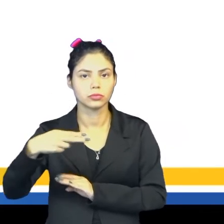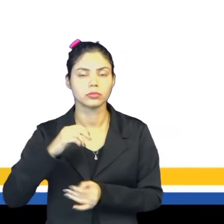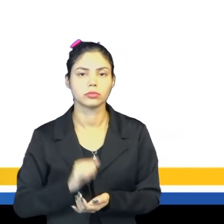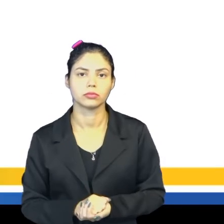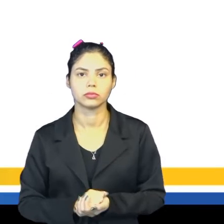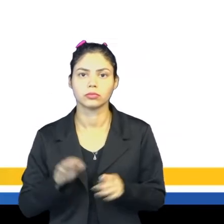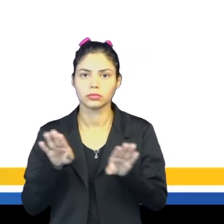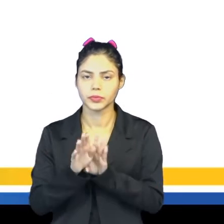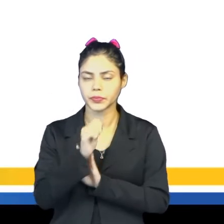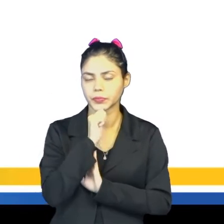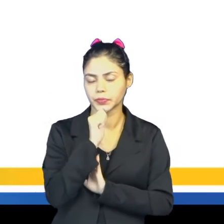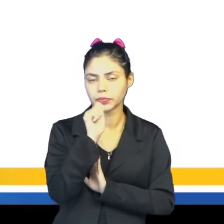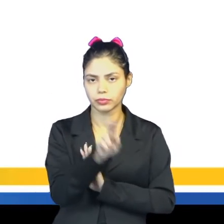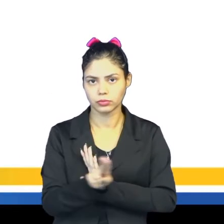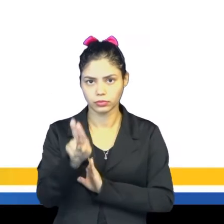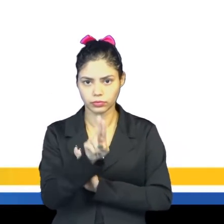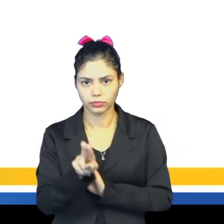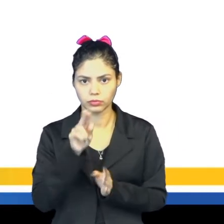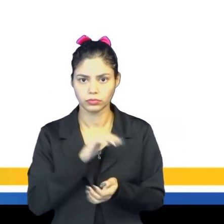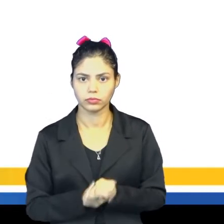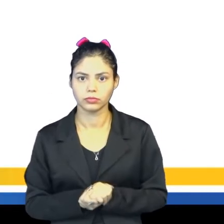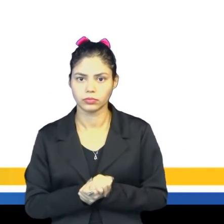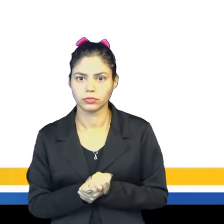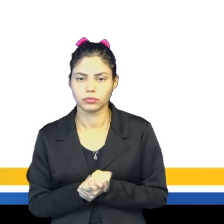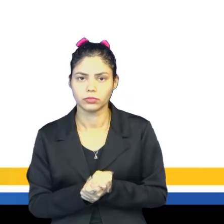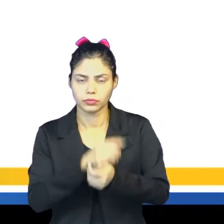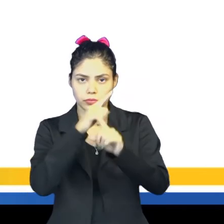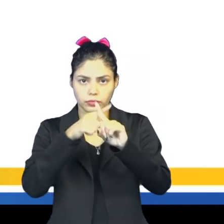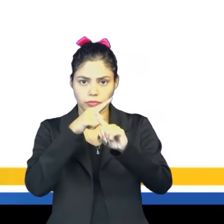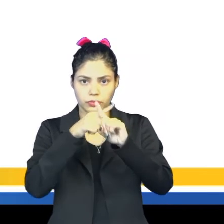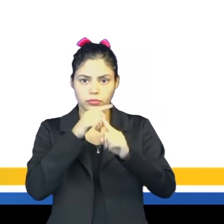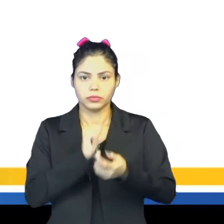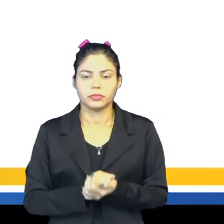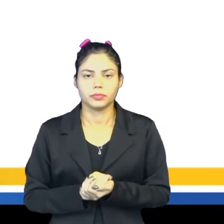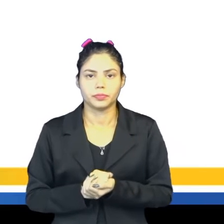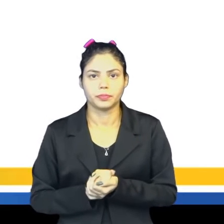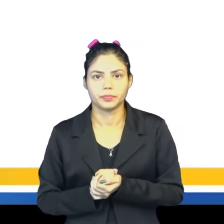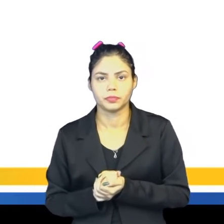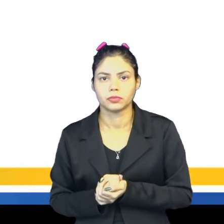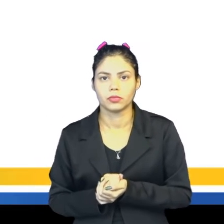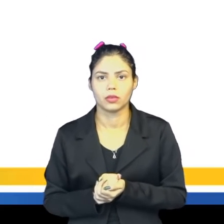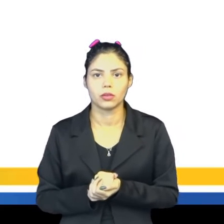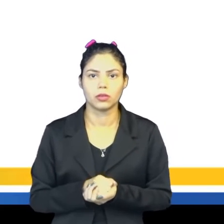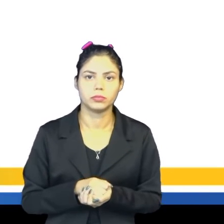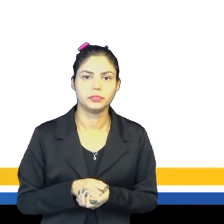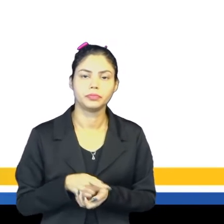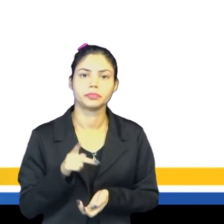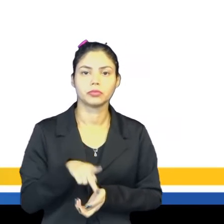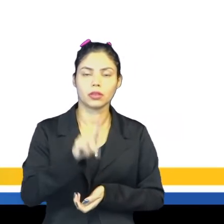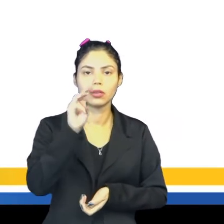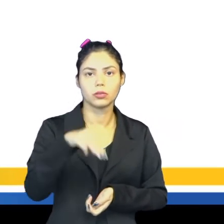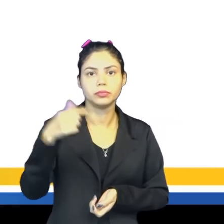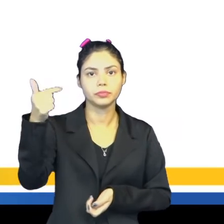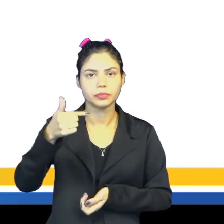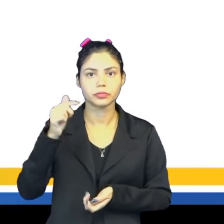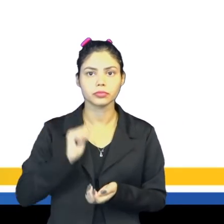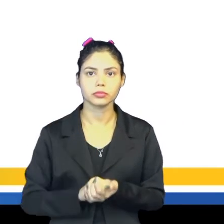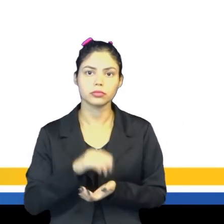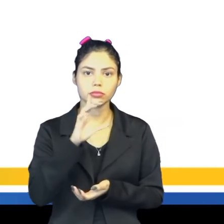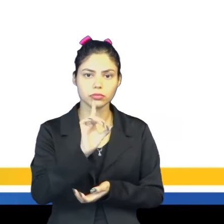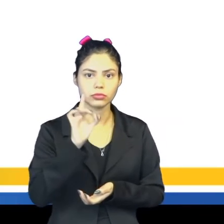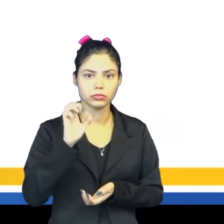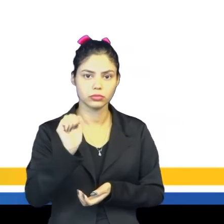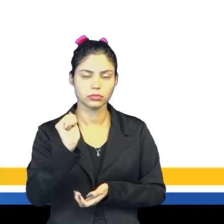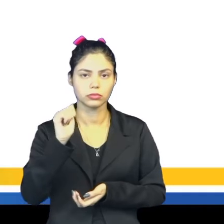sendo ainda utilizados seus múltiplos. quilômetro quadrado, hectômetro quadrado, decâmetro